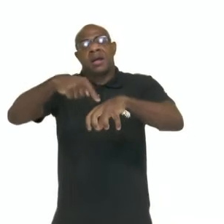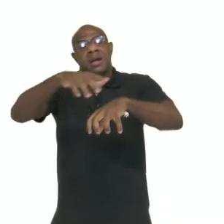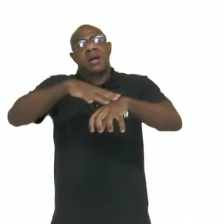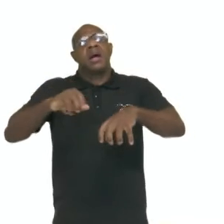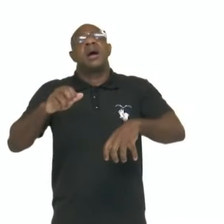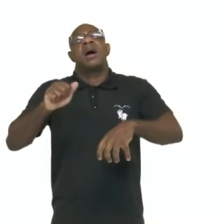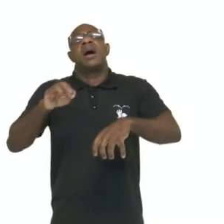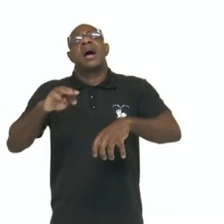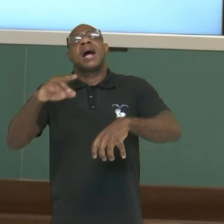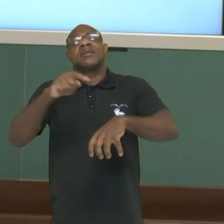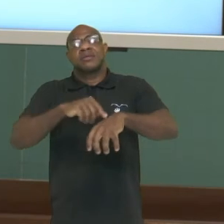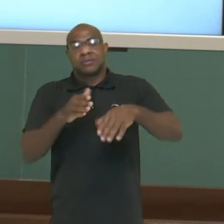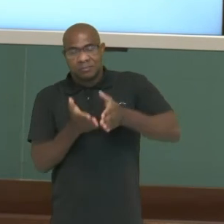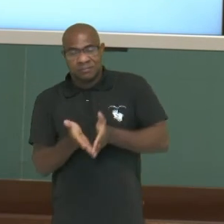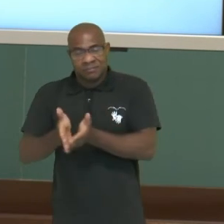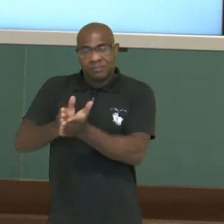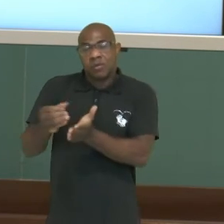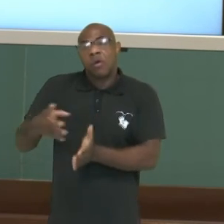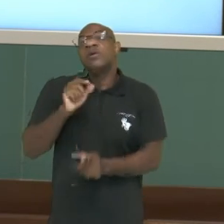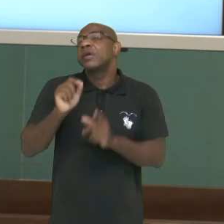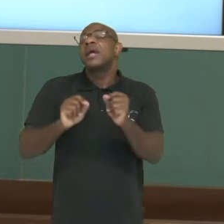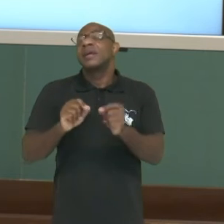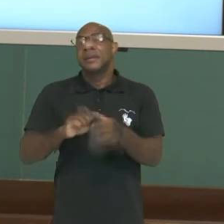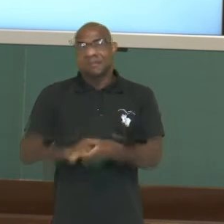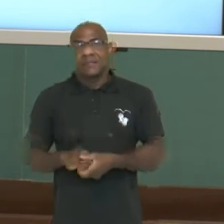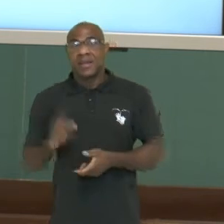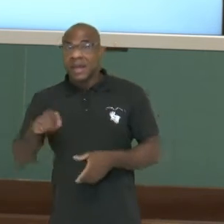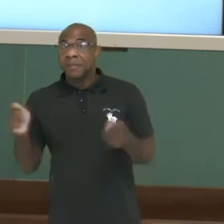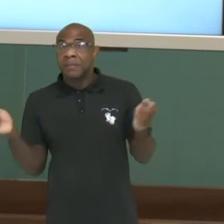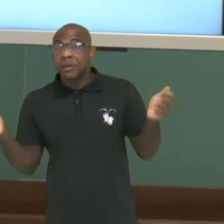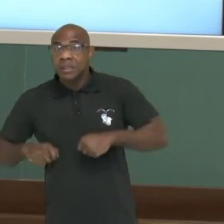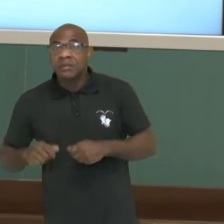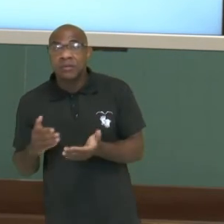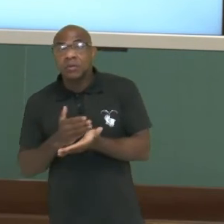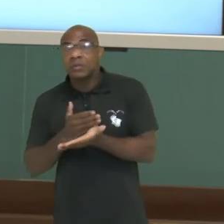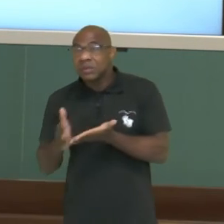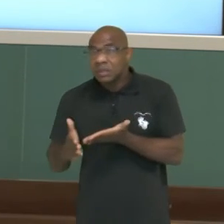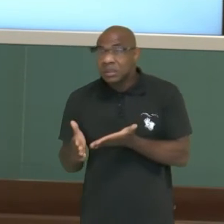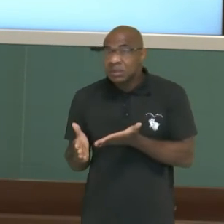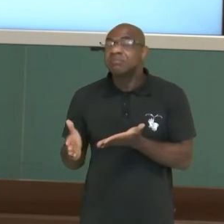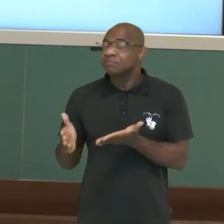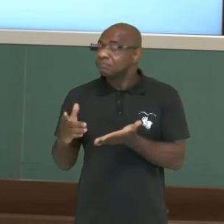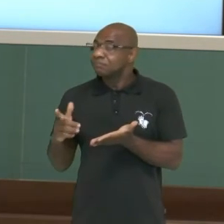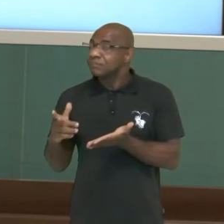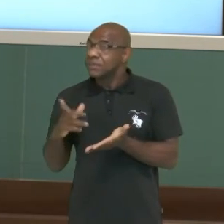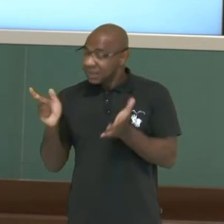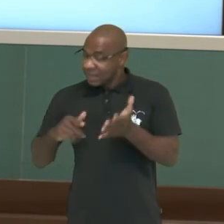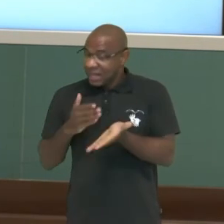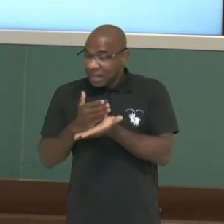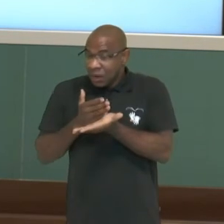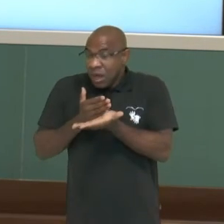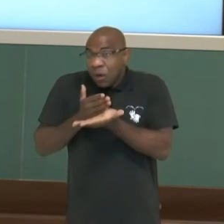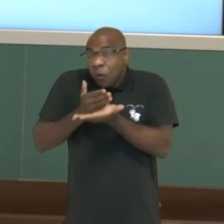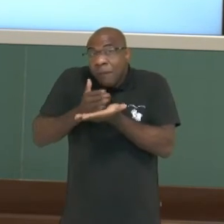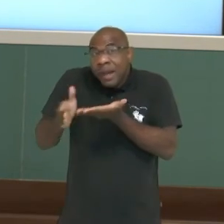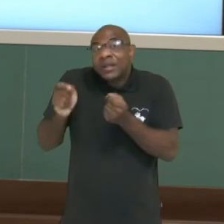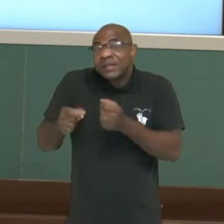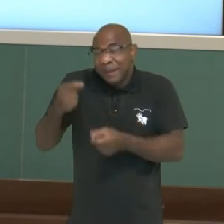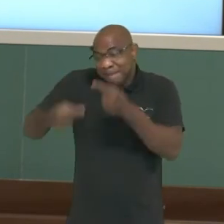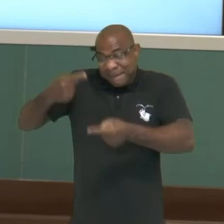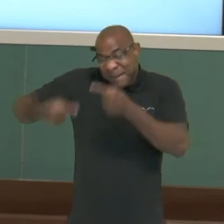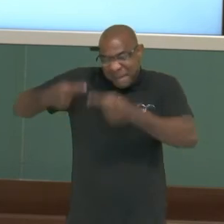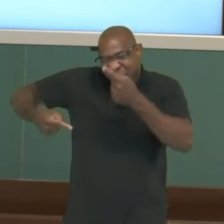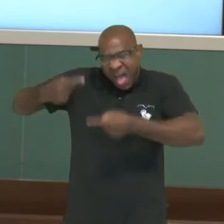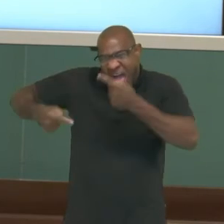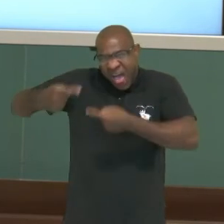atualmente, e assim por diante. Então, será possível, né, o início de um conflito no Ártico? Então, cada país com seus interesses vai